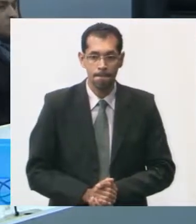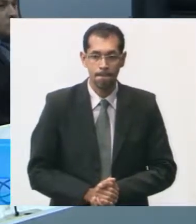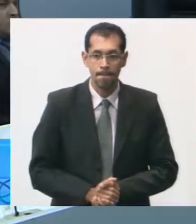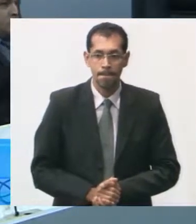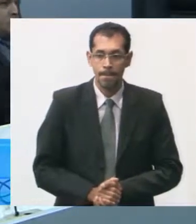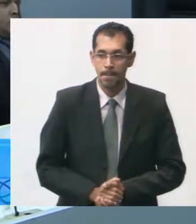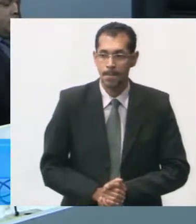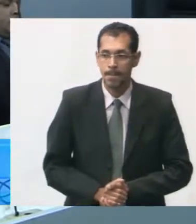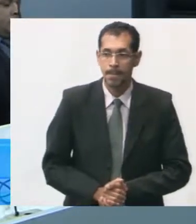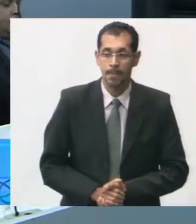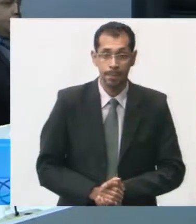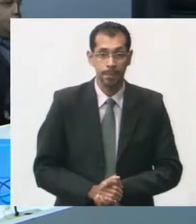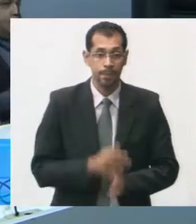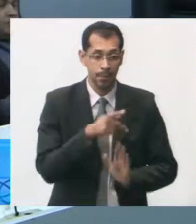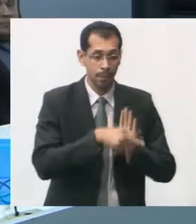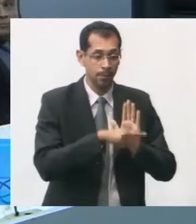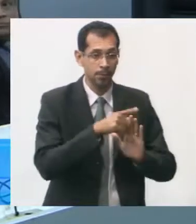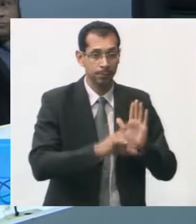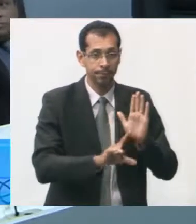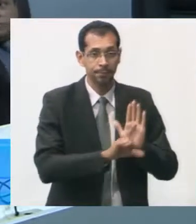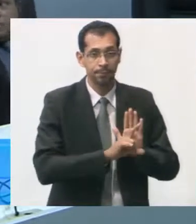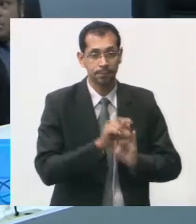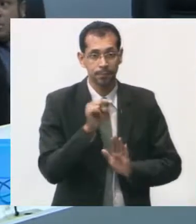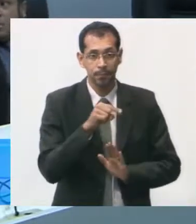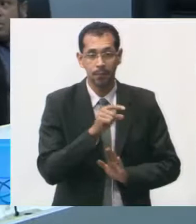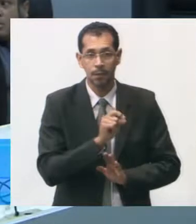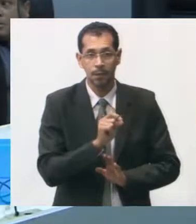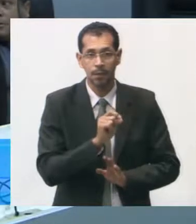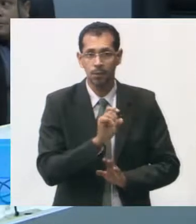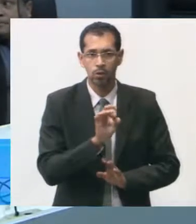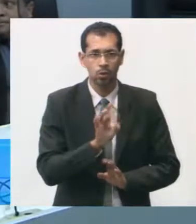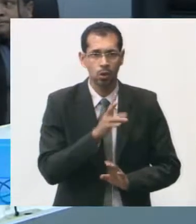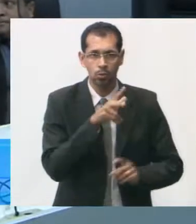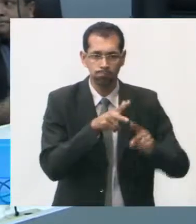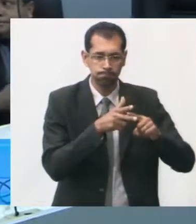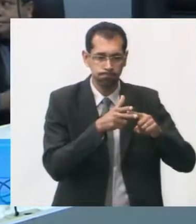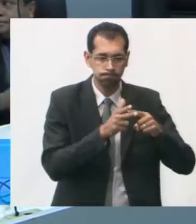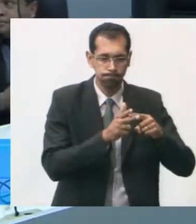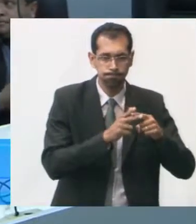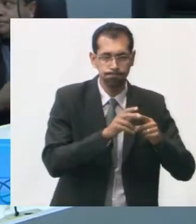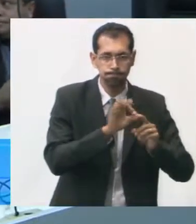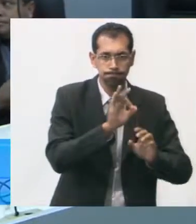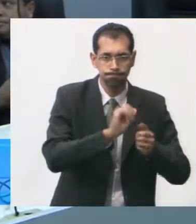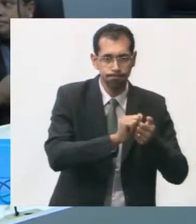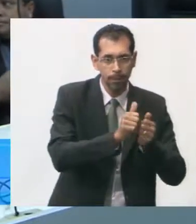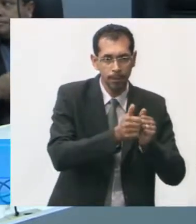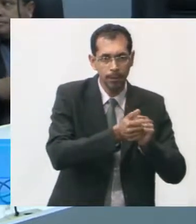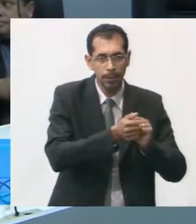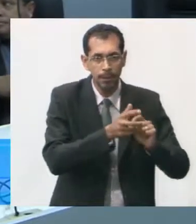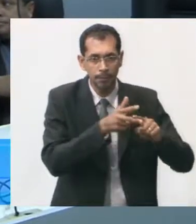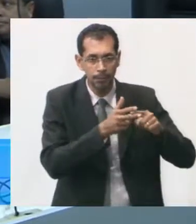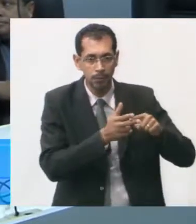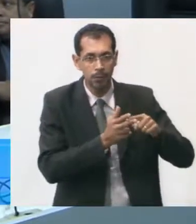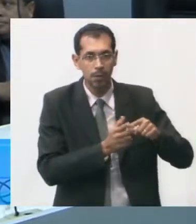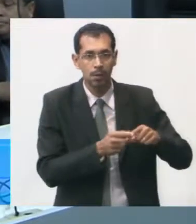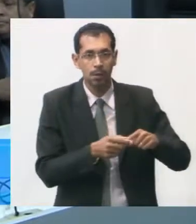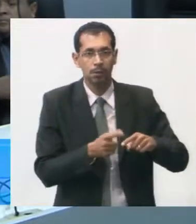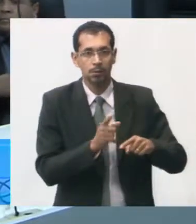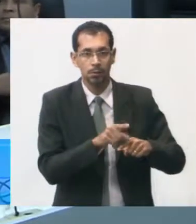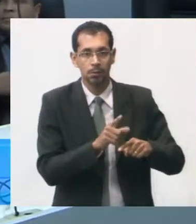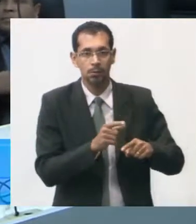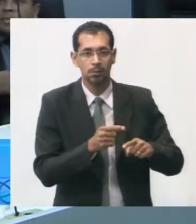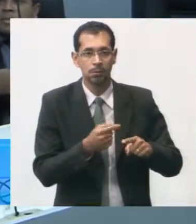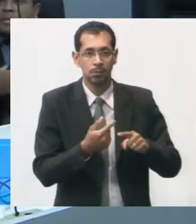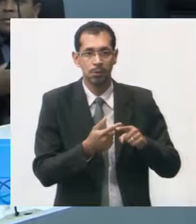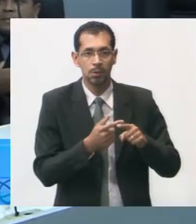Nosso projeto de lei é apenas um ajuste de nomenclatura, já que